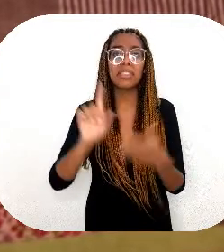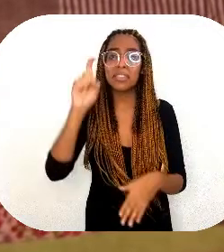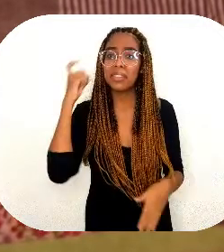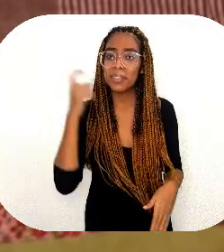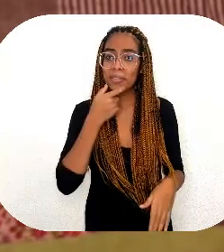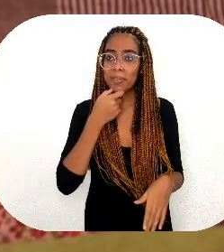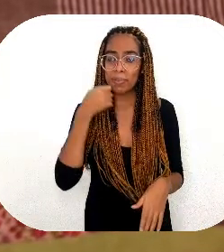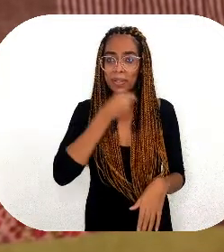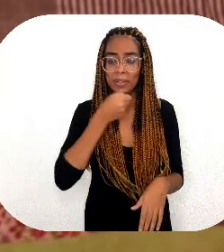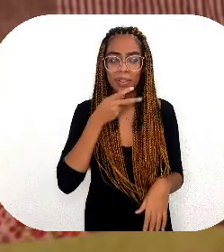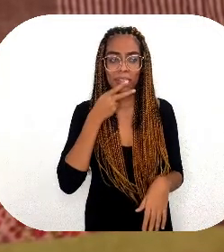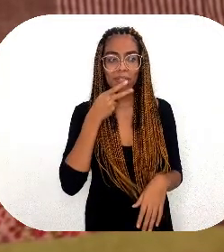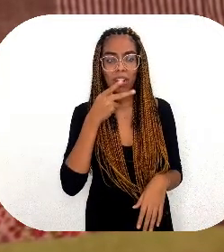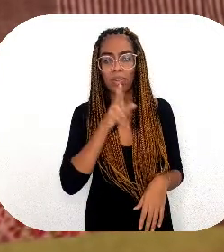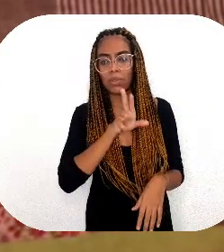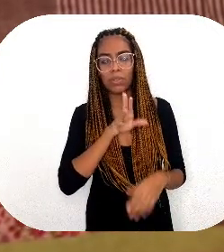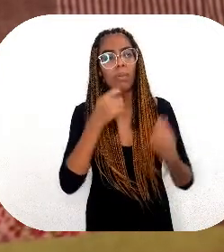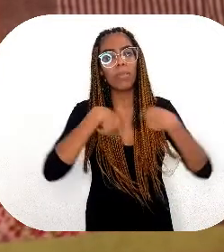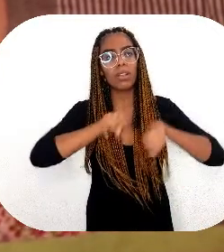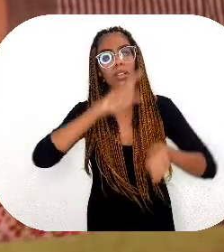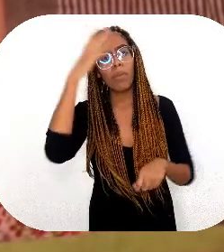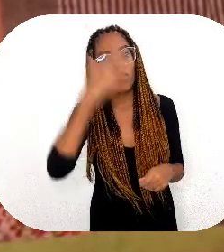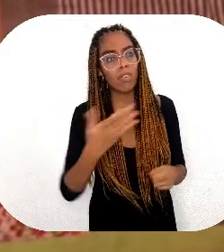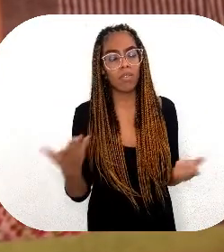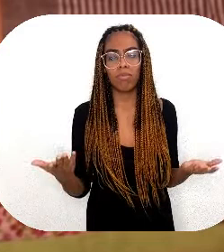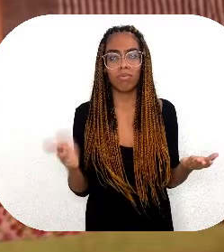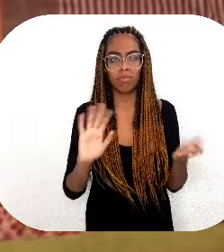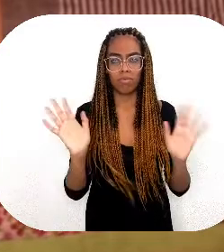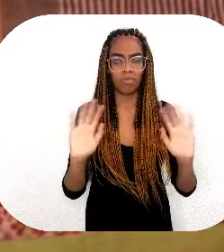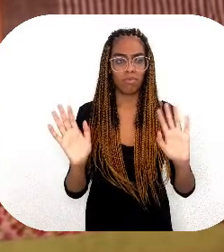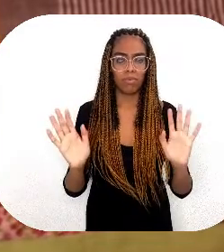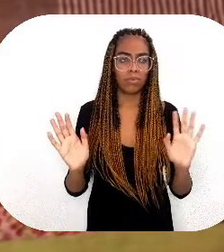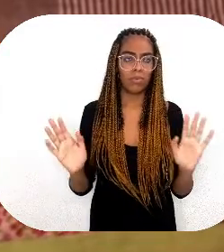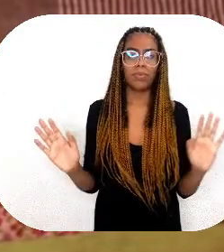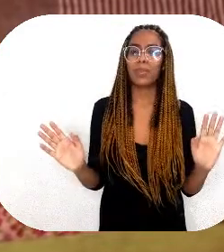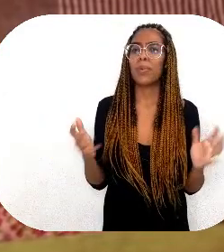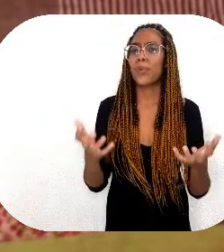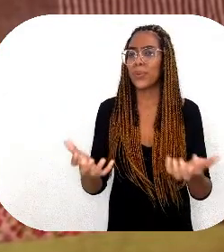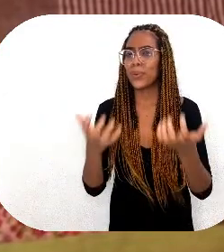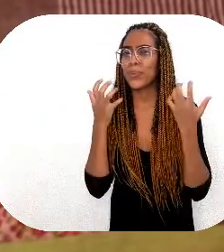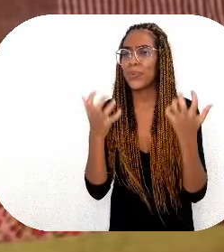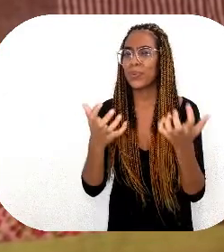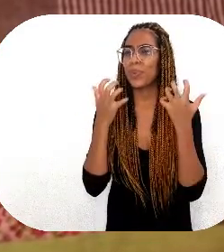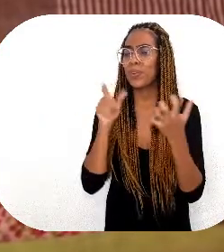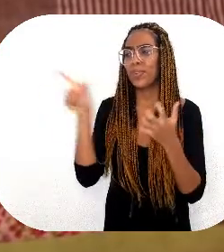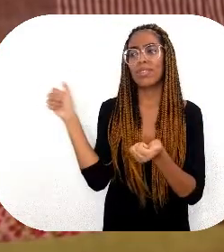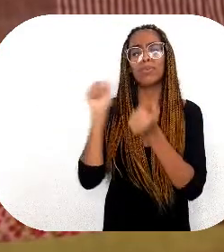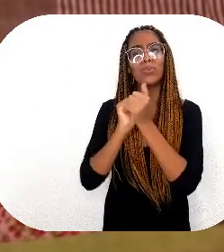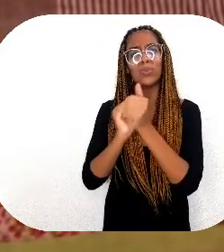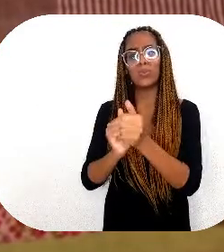precisa provar nada para ninguém, como dizia Renato Russo? Não sei quem é Renato Russo, mas eu queria tanto,